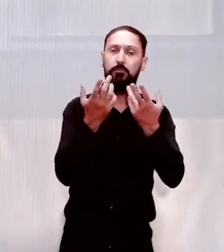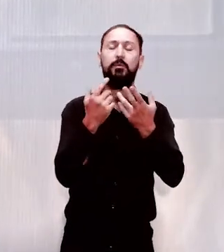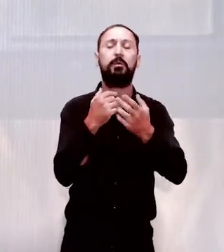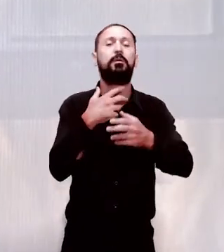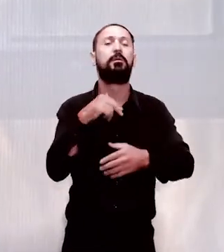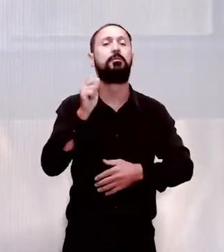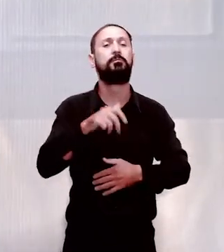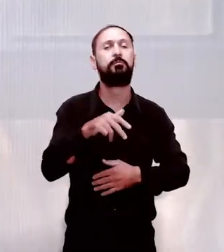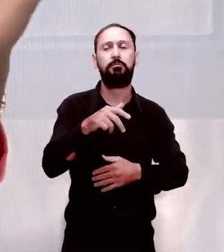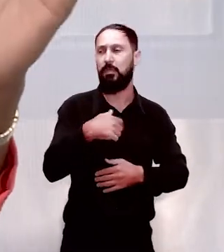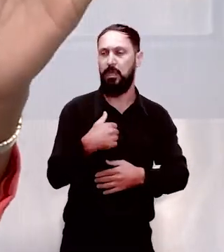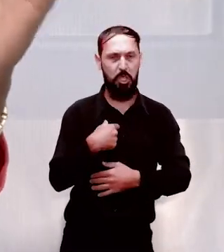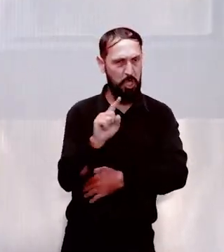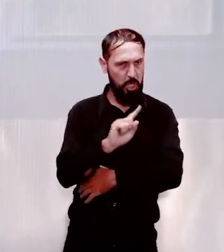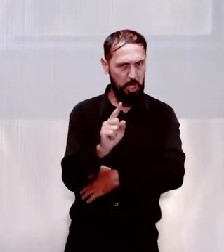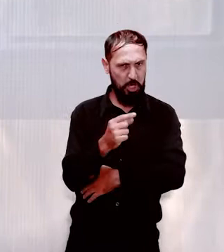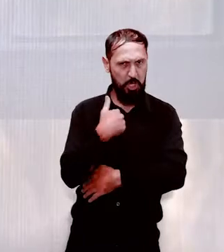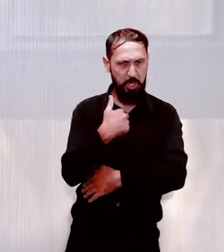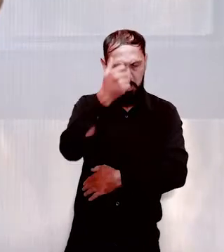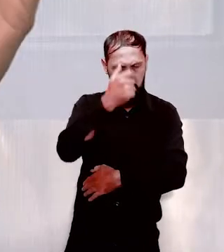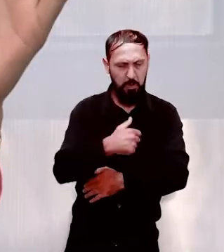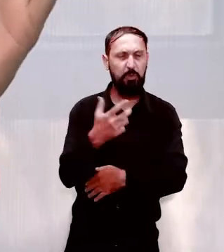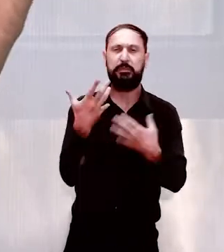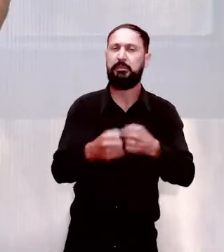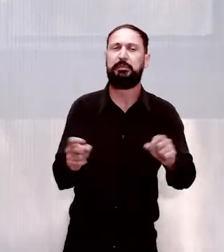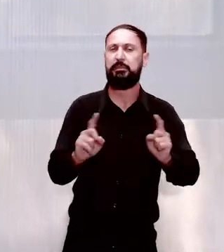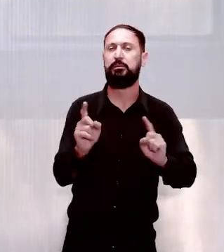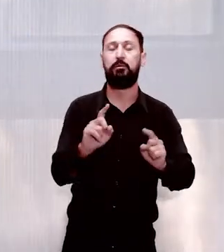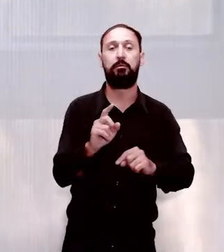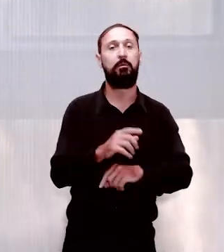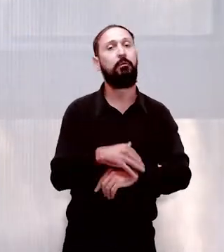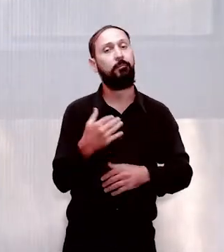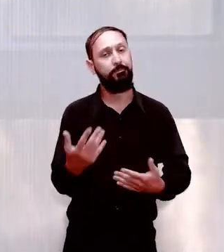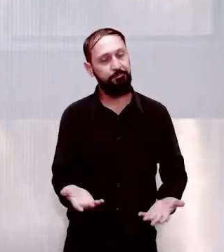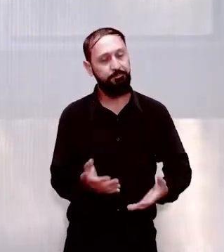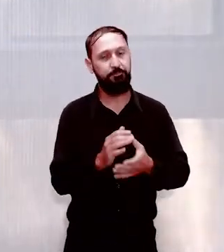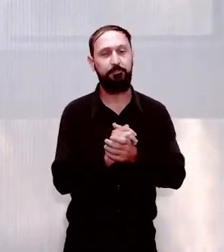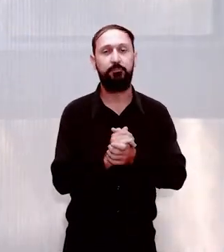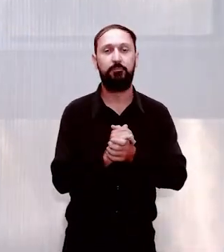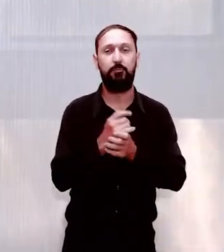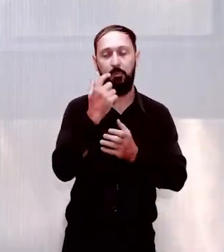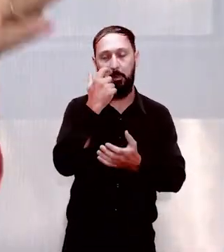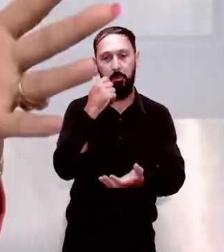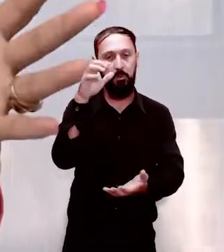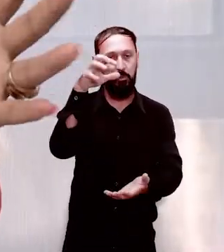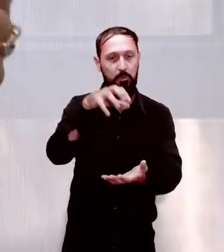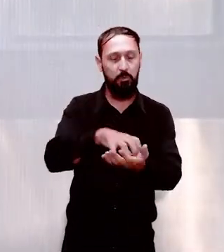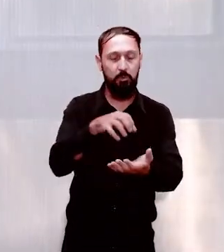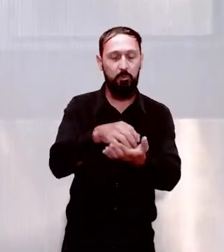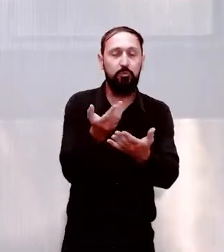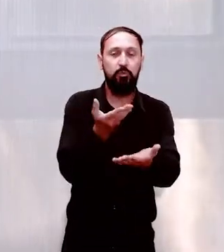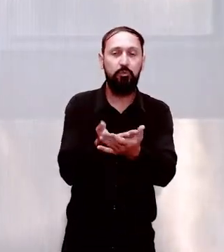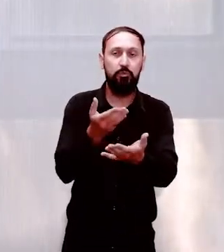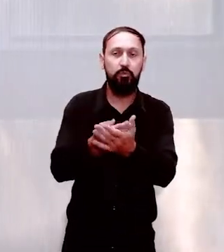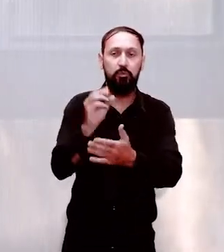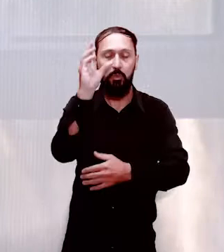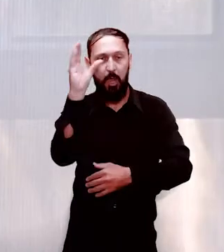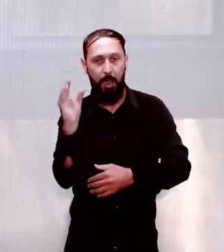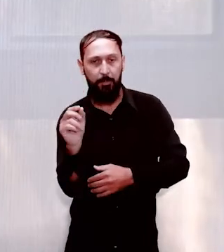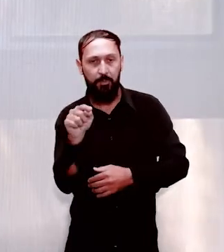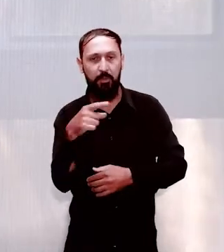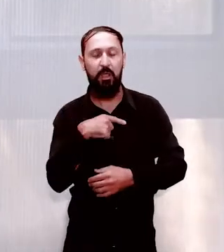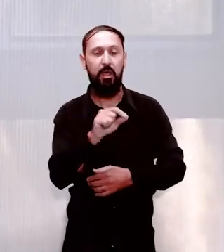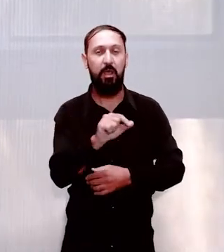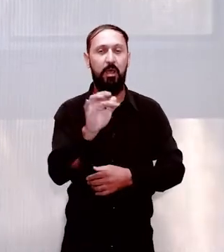e passava negando todo aquele pertencimento. Então, as pessoas do NEAB, do Núcleo de Estudos Afro-Brasileiros, e quem a conheceu